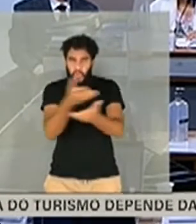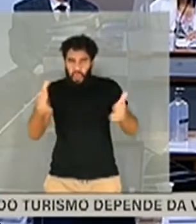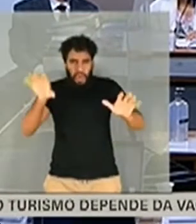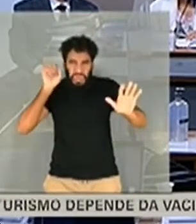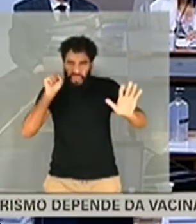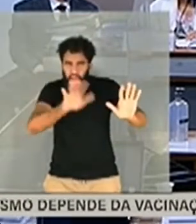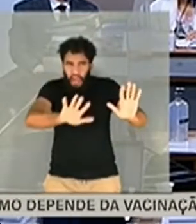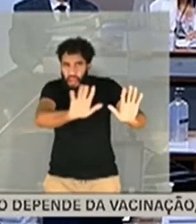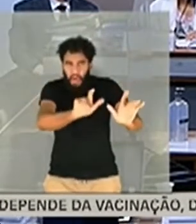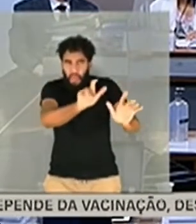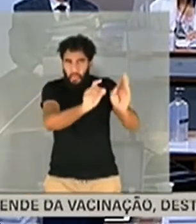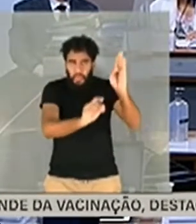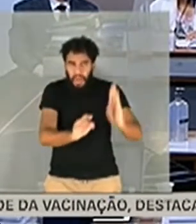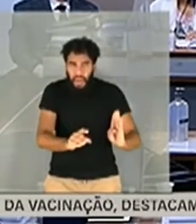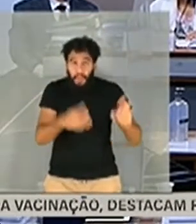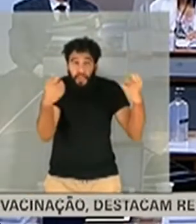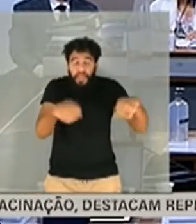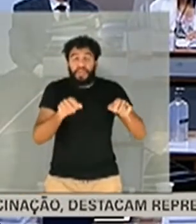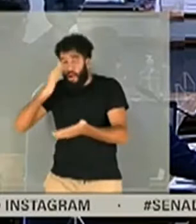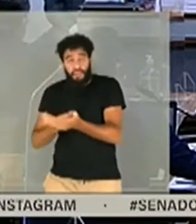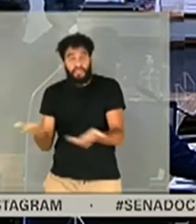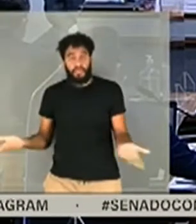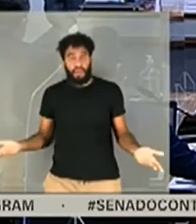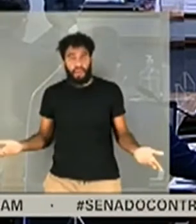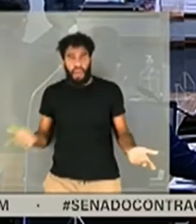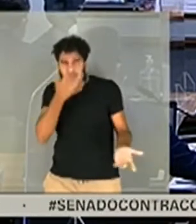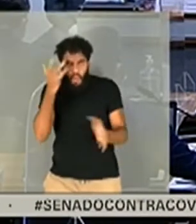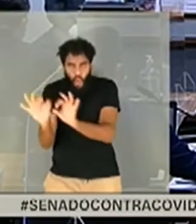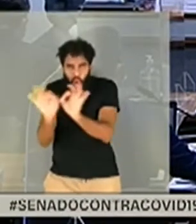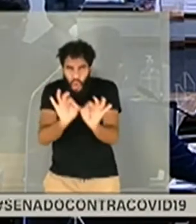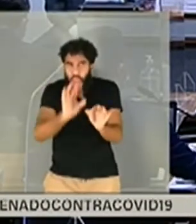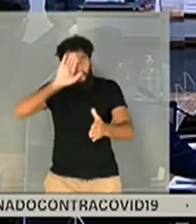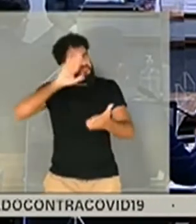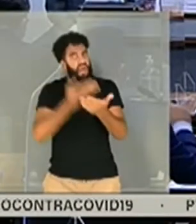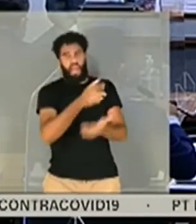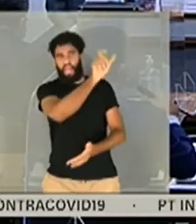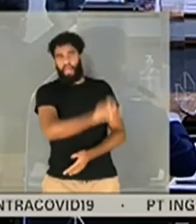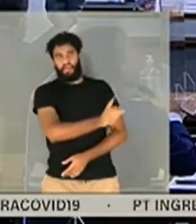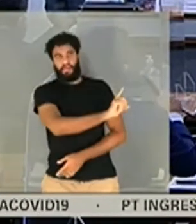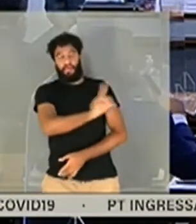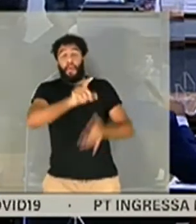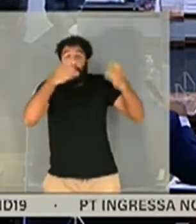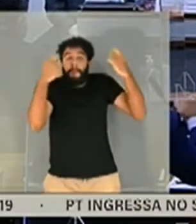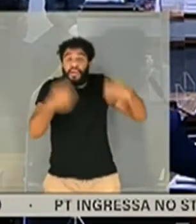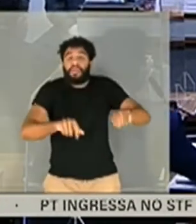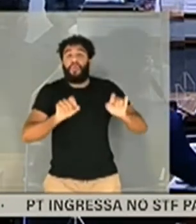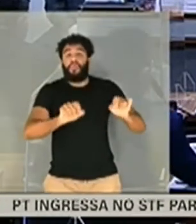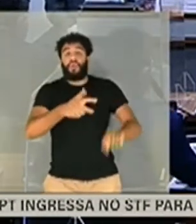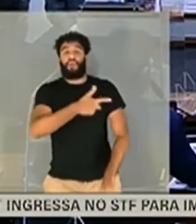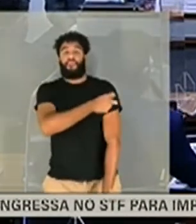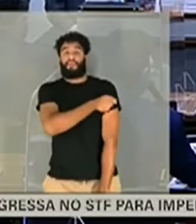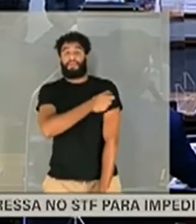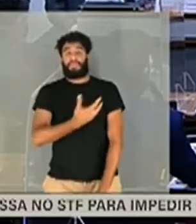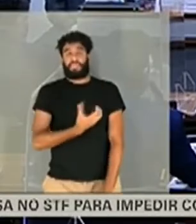os brasileiros precisam de duas vacinas. Duas. Não acreditem nela. Tem que vacinar. A vacina